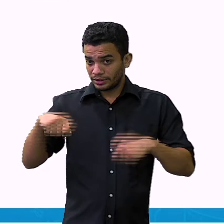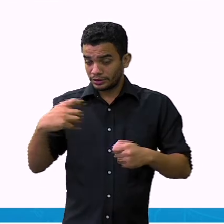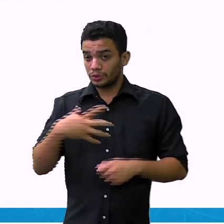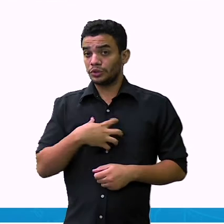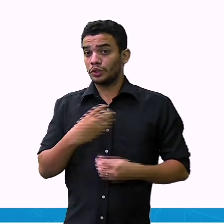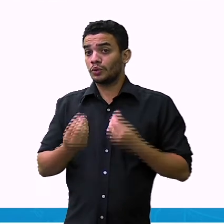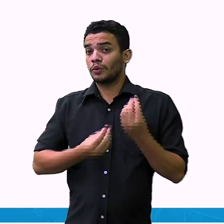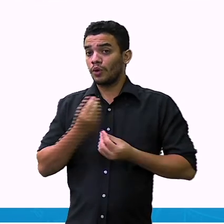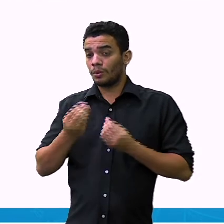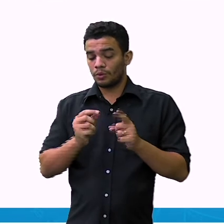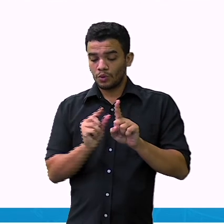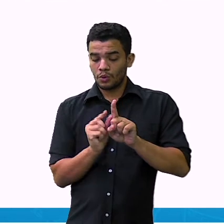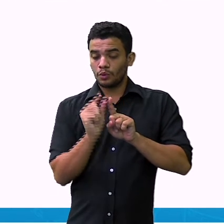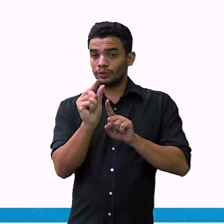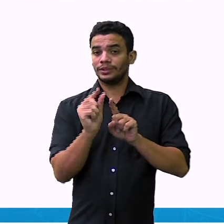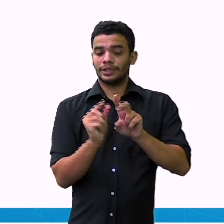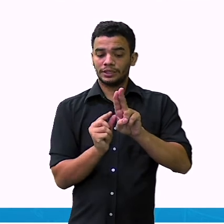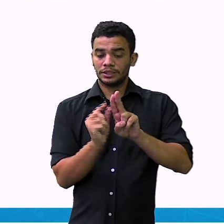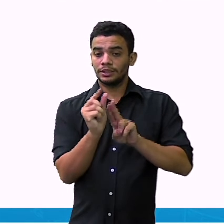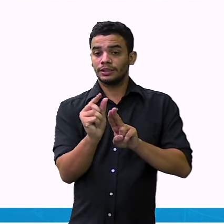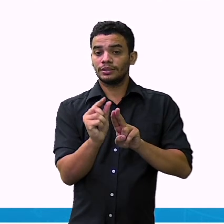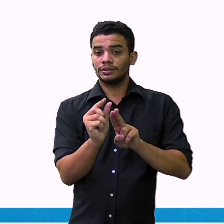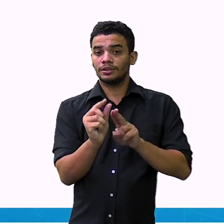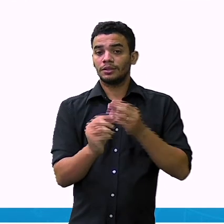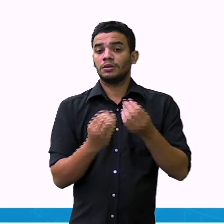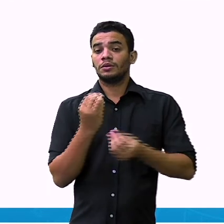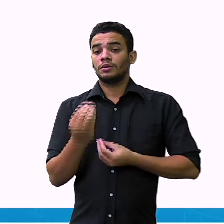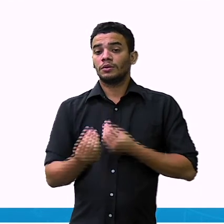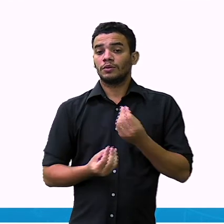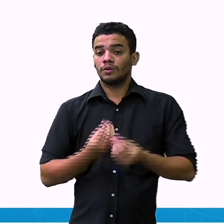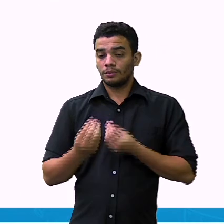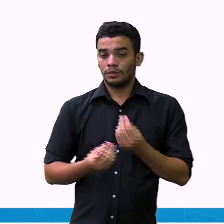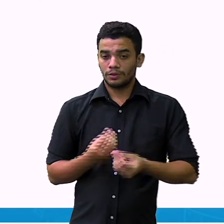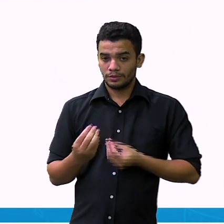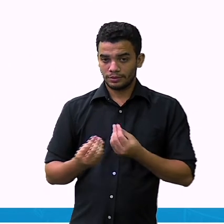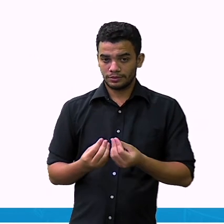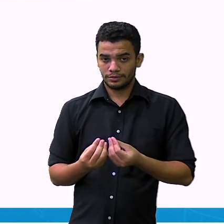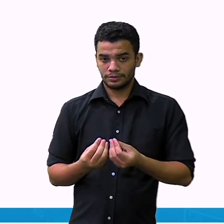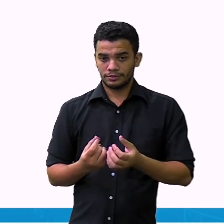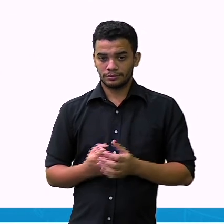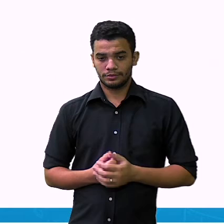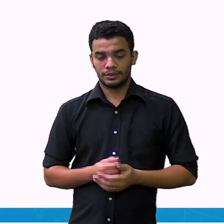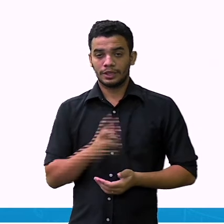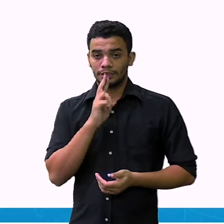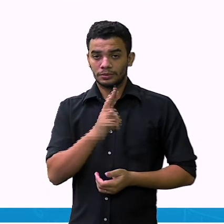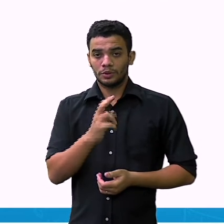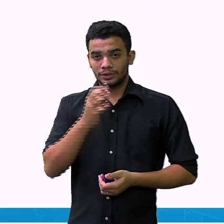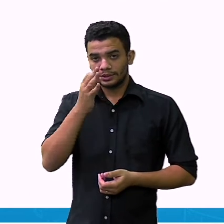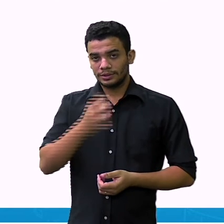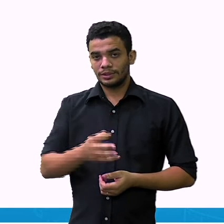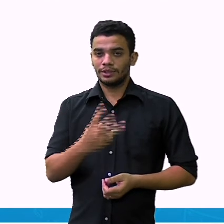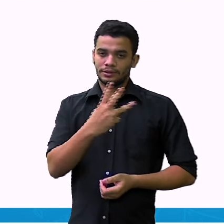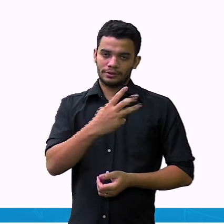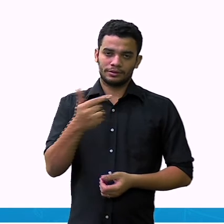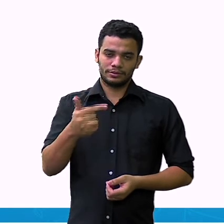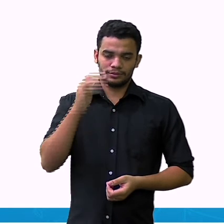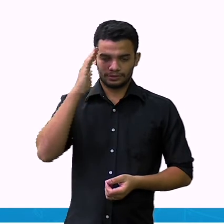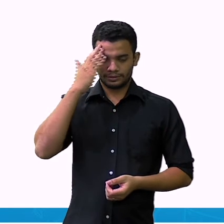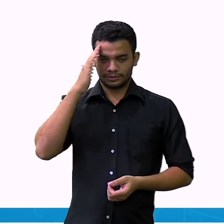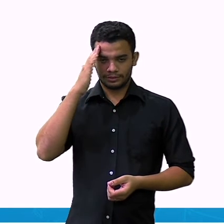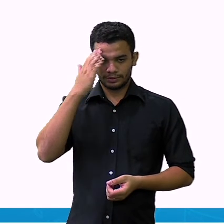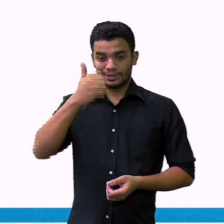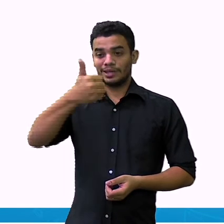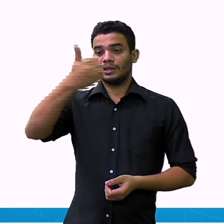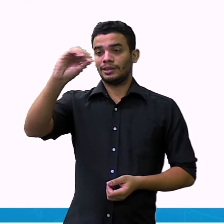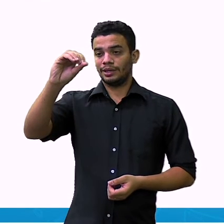dezena, nós chegaremos ao resultado de 32 carros, certo? Você vai somar aí 10